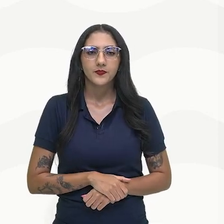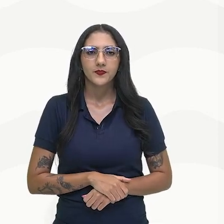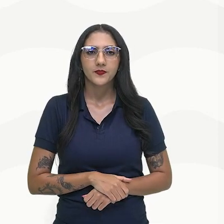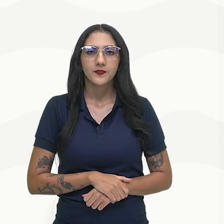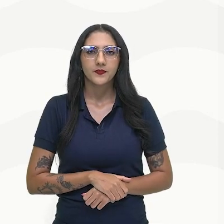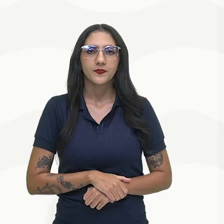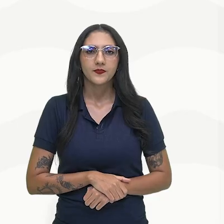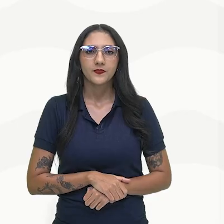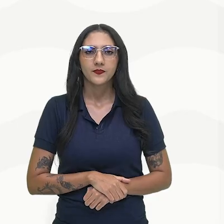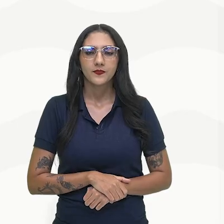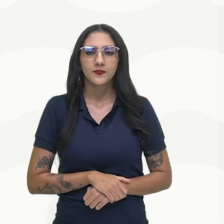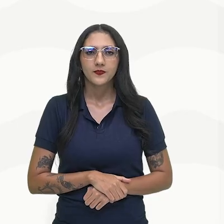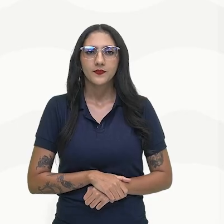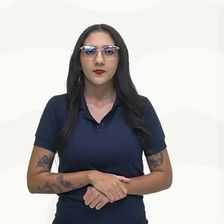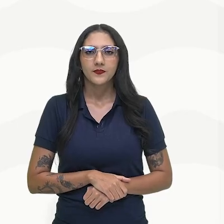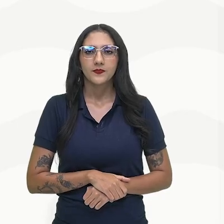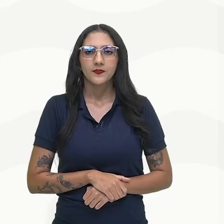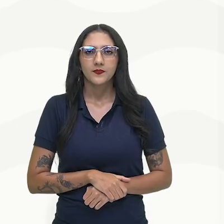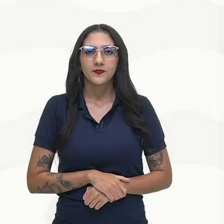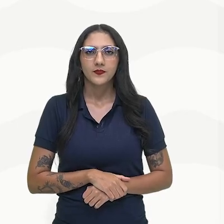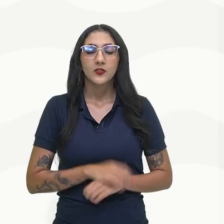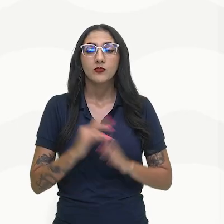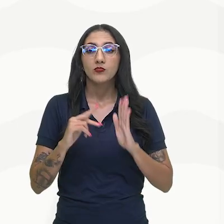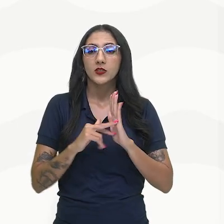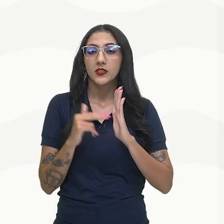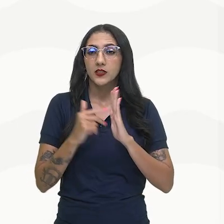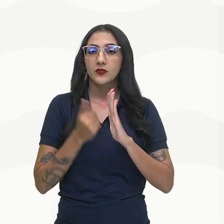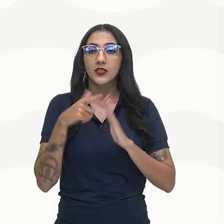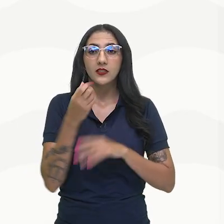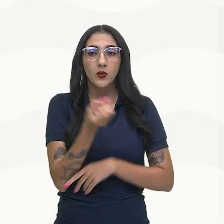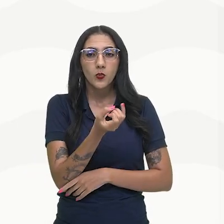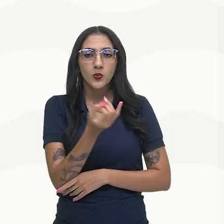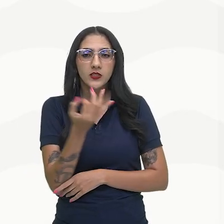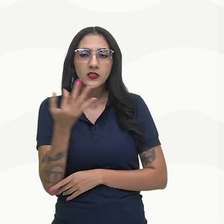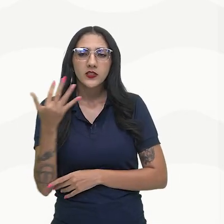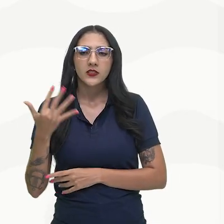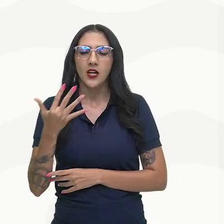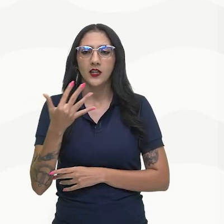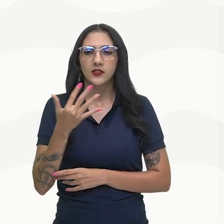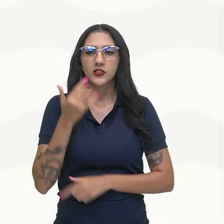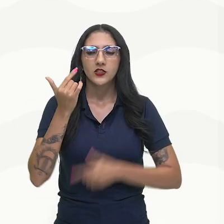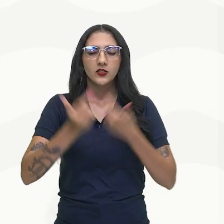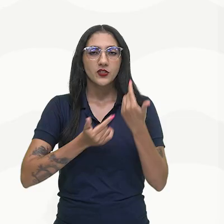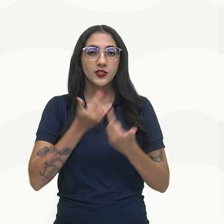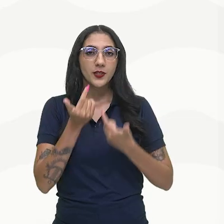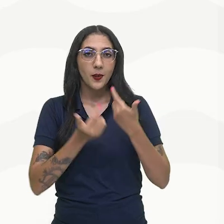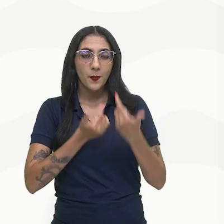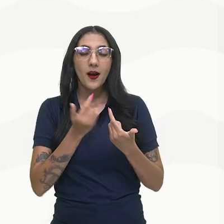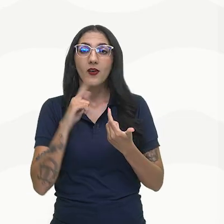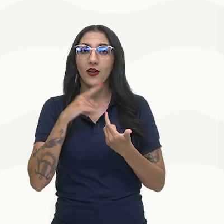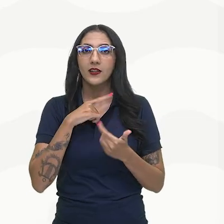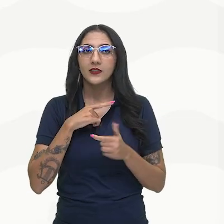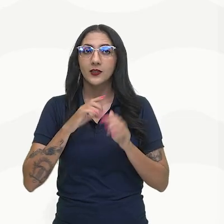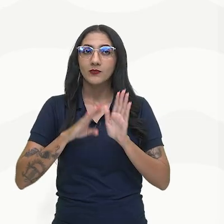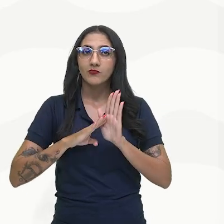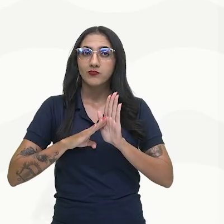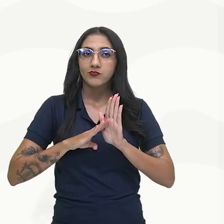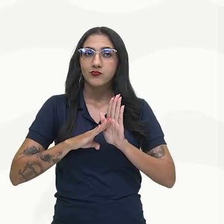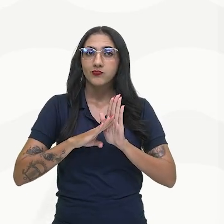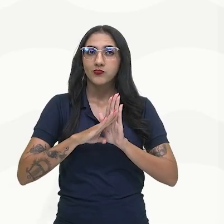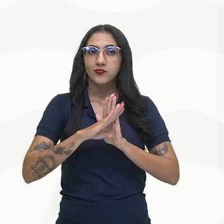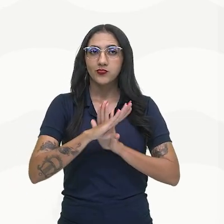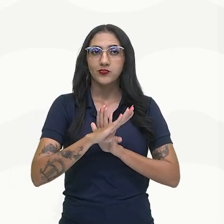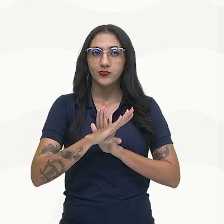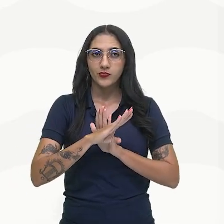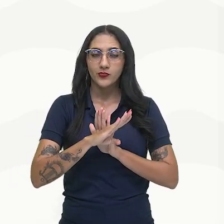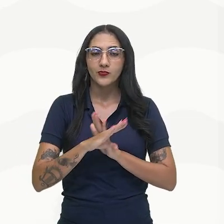Significa que a quantidade de empregos está aumentando em 75 a cada ano, não é